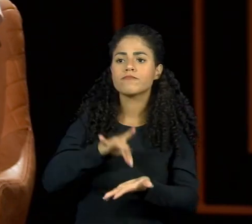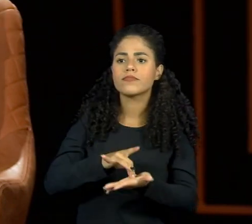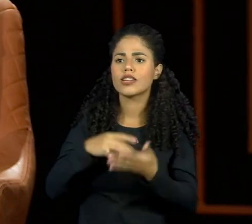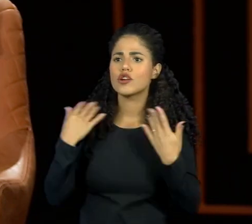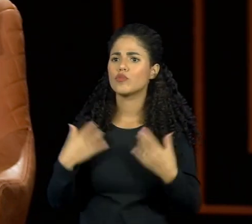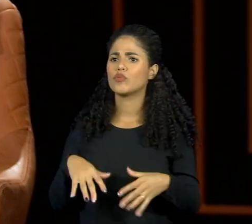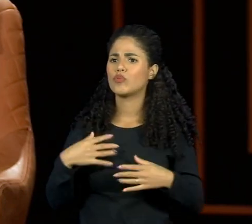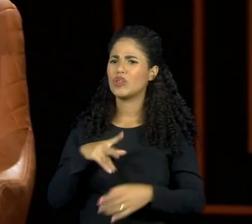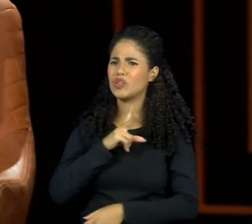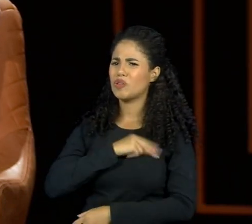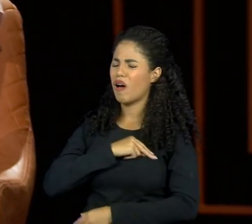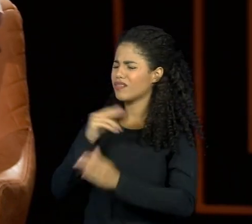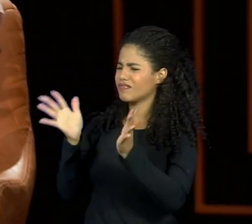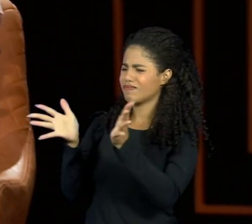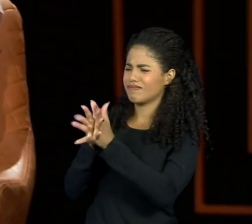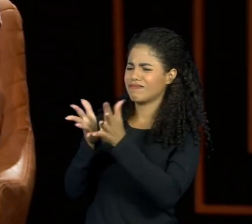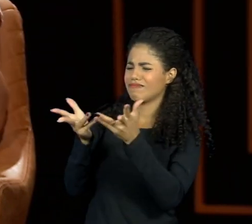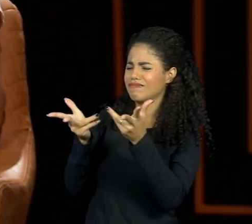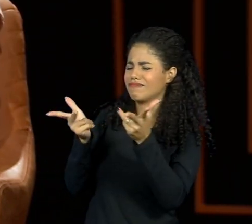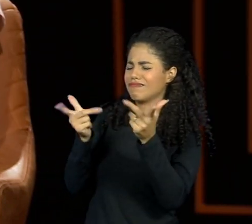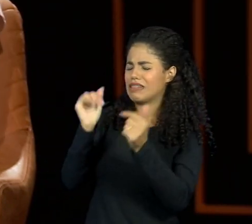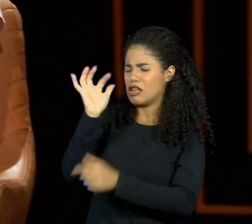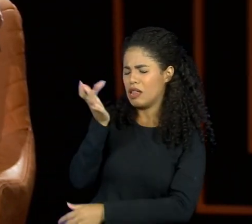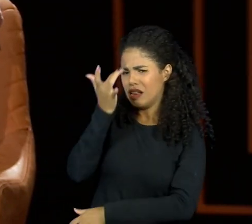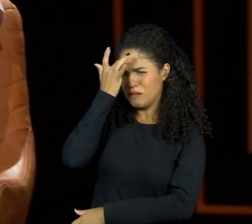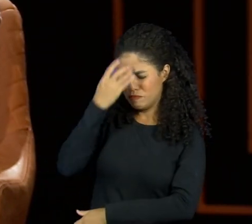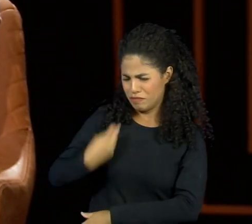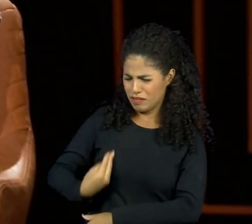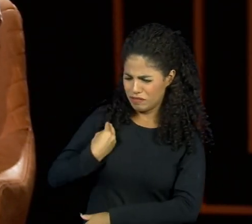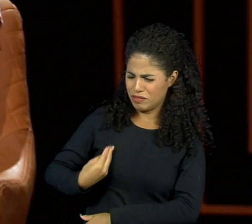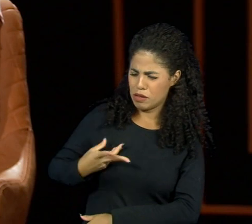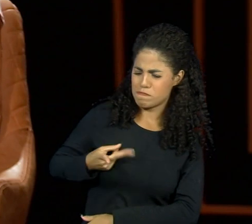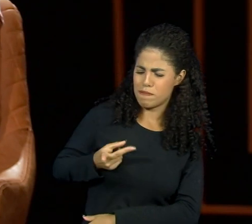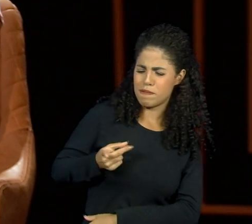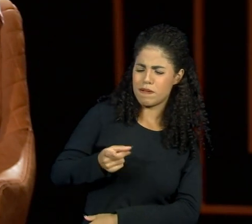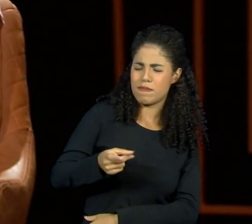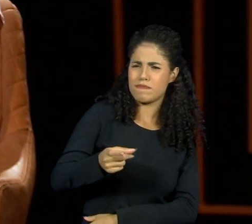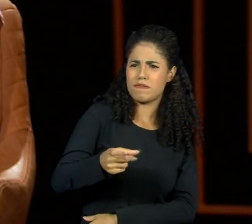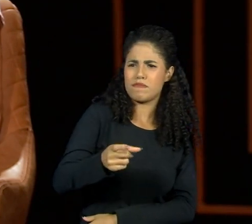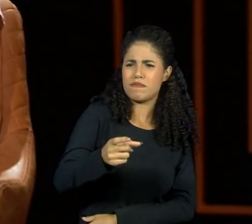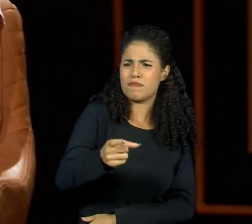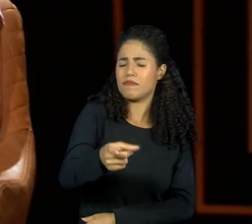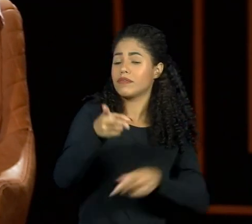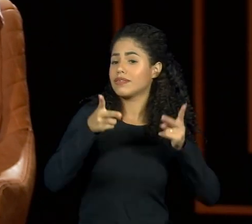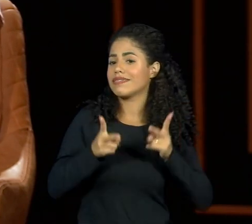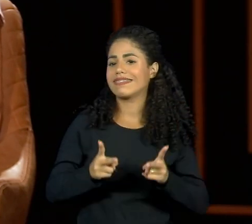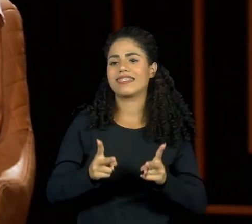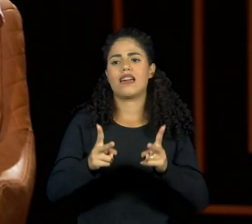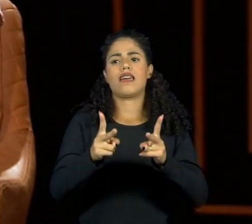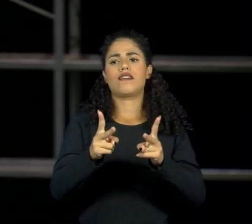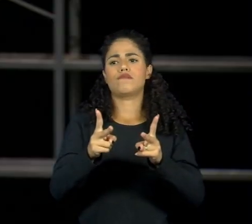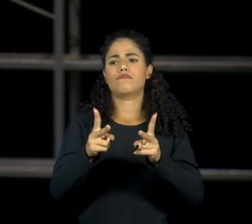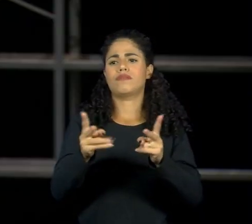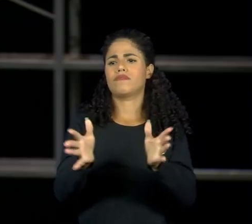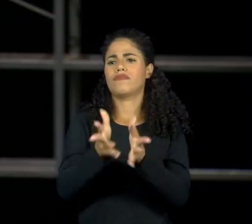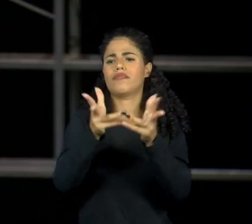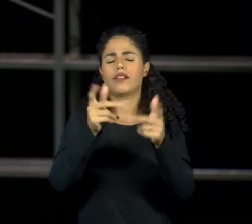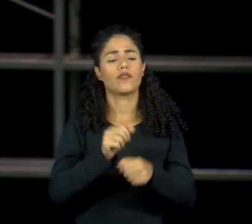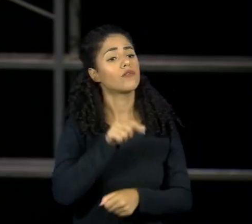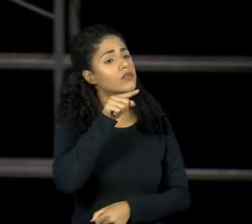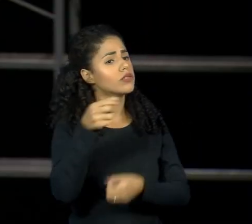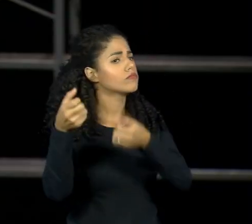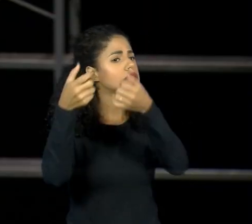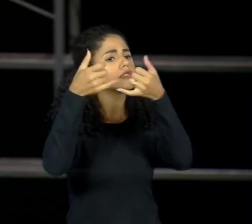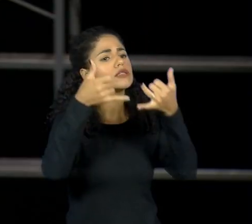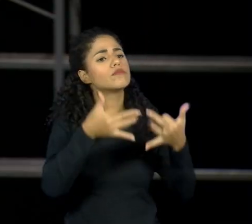Senhora, ela é de uma força. Quer dizer, marcou a minha vida ontem, hoje e para sempre. E você pode explicar um pouco desses